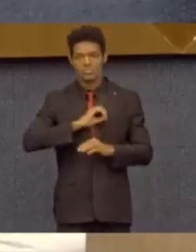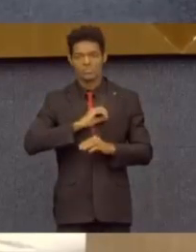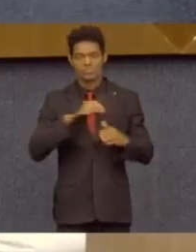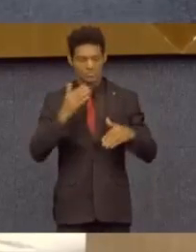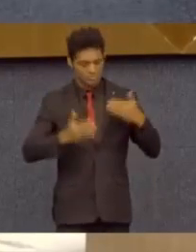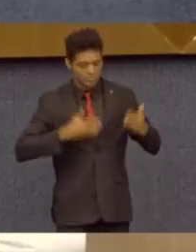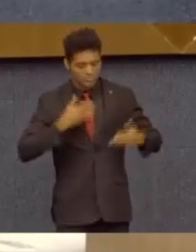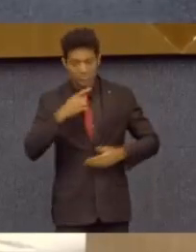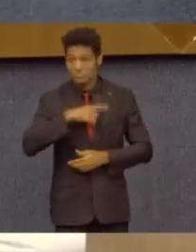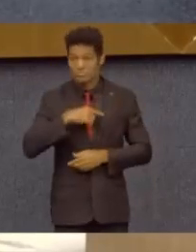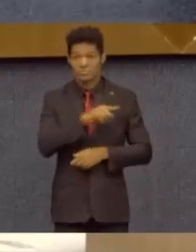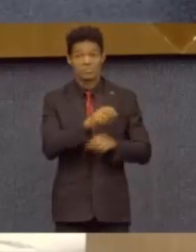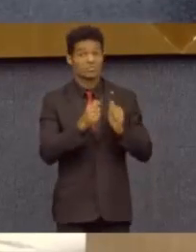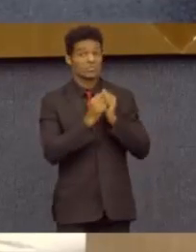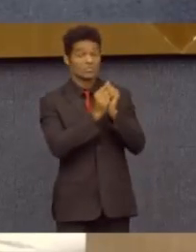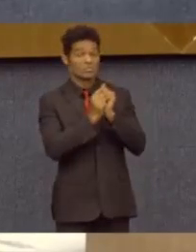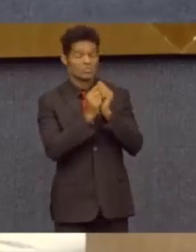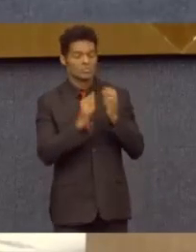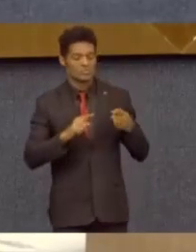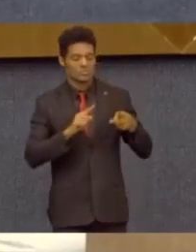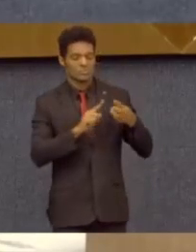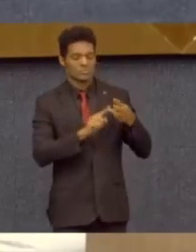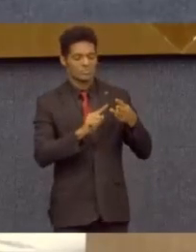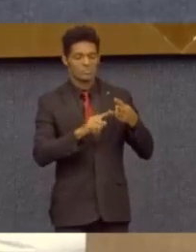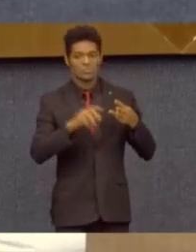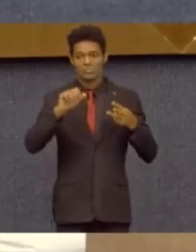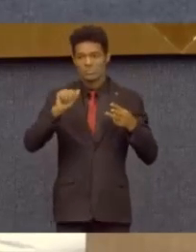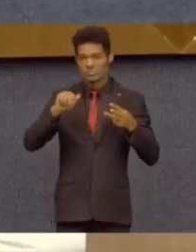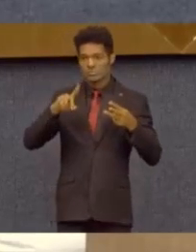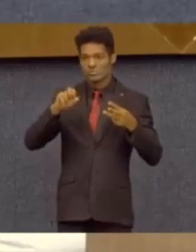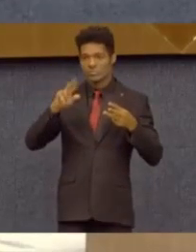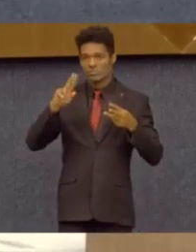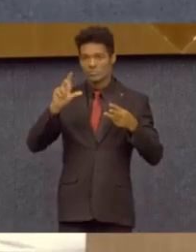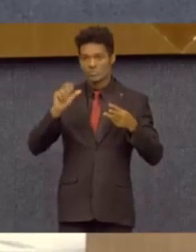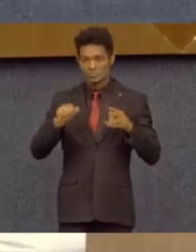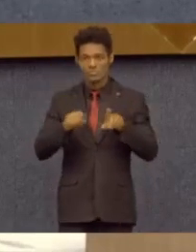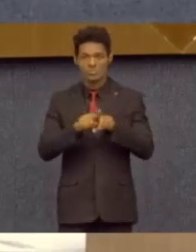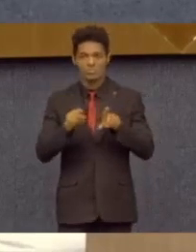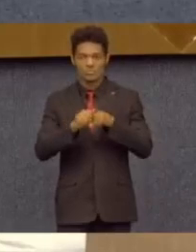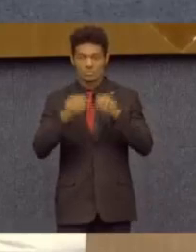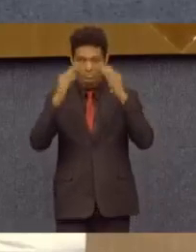conosco. André do Santo Lourenço, irmã e regente do coral.